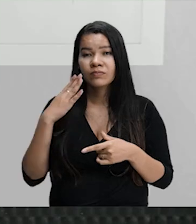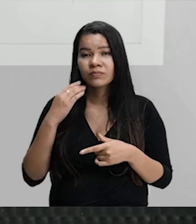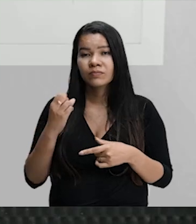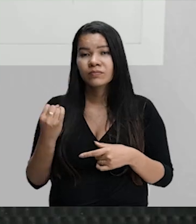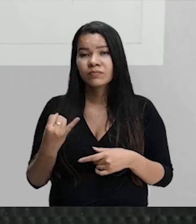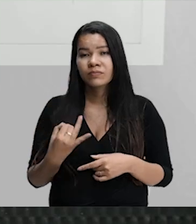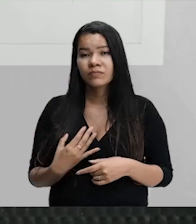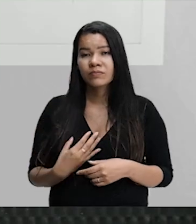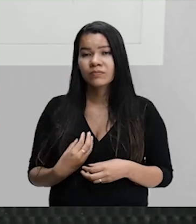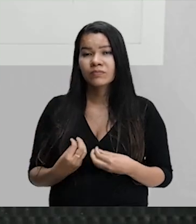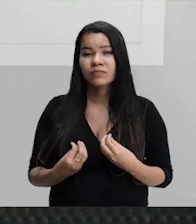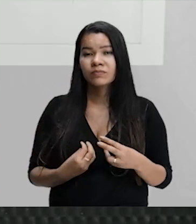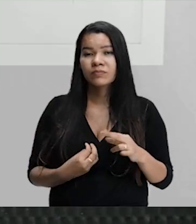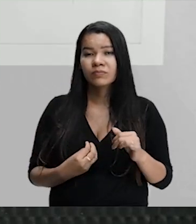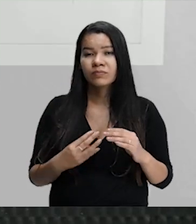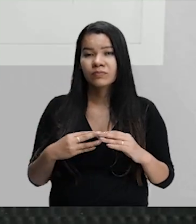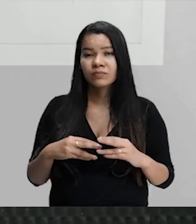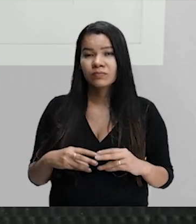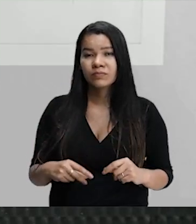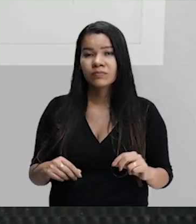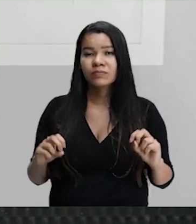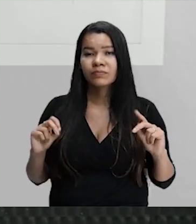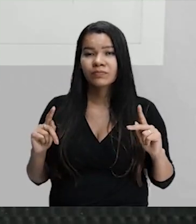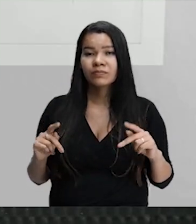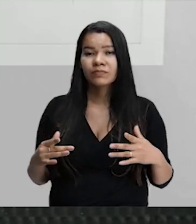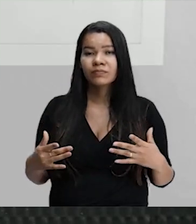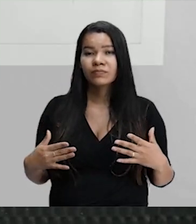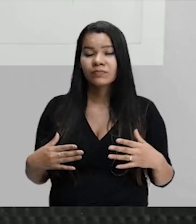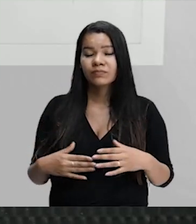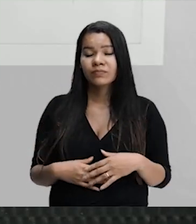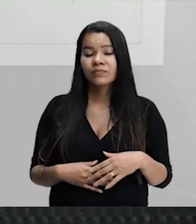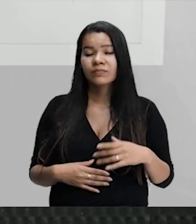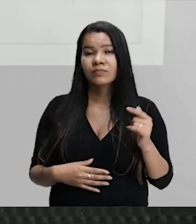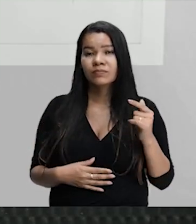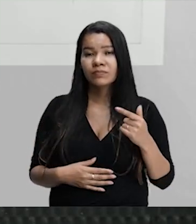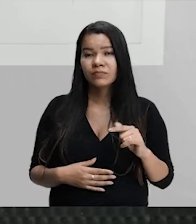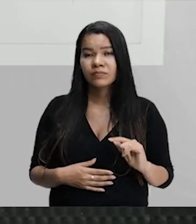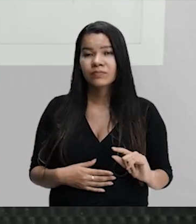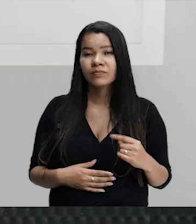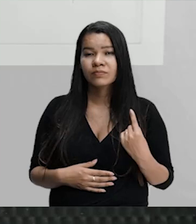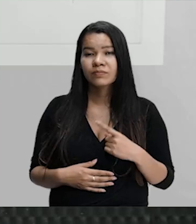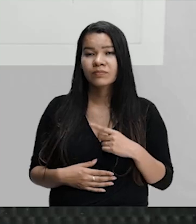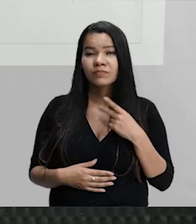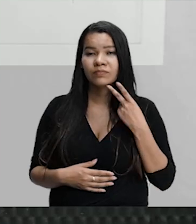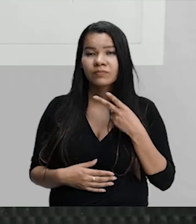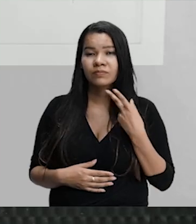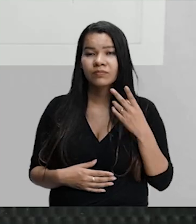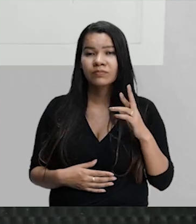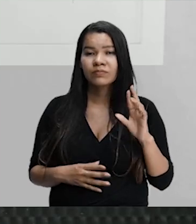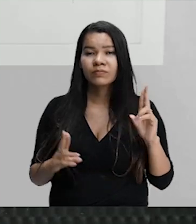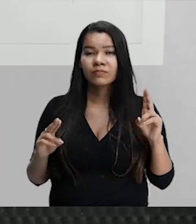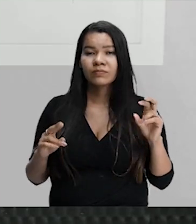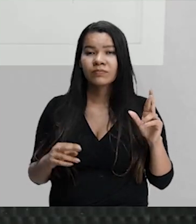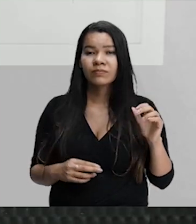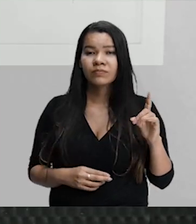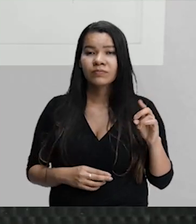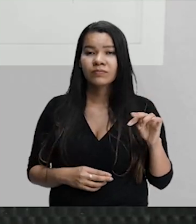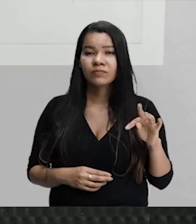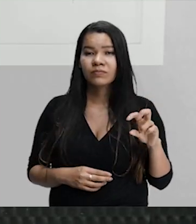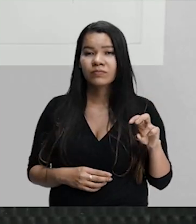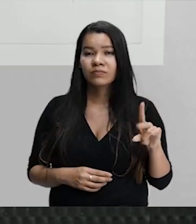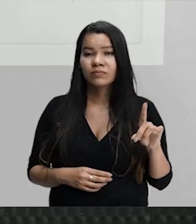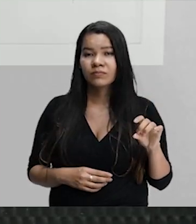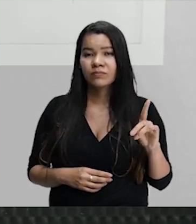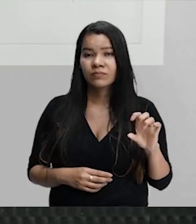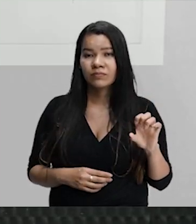que ele vai aí diminuindo. Tá ok? Então, recapitulando, nós falamos de relatividade, partículas alfa, beta e gama,